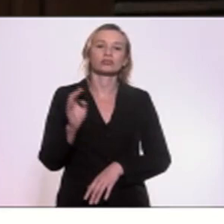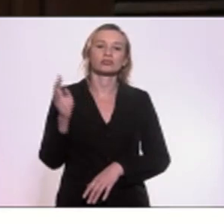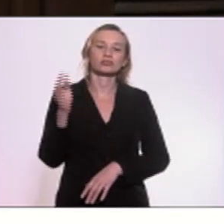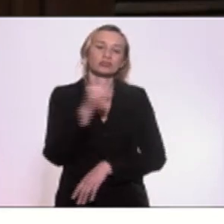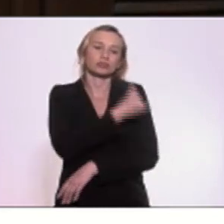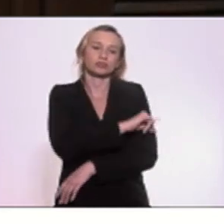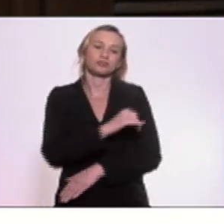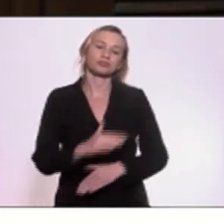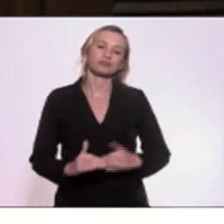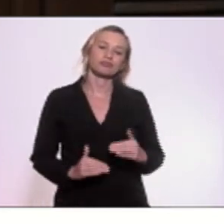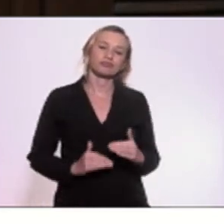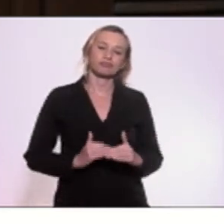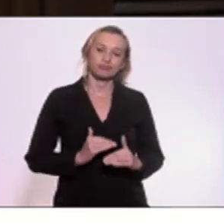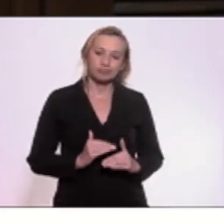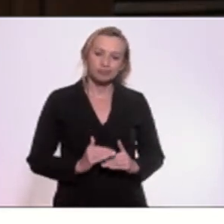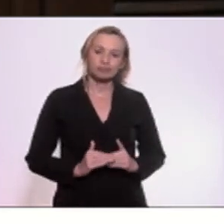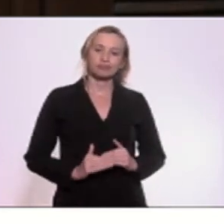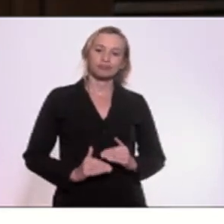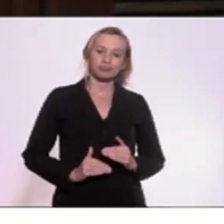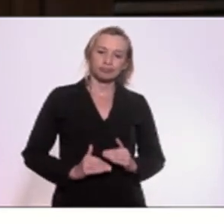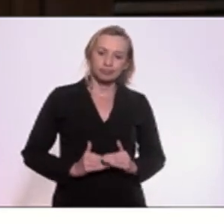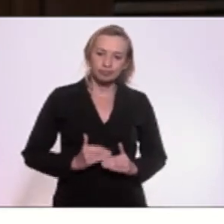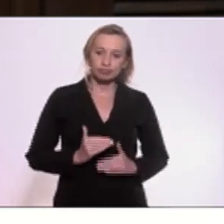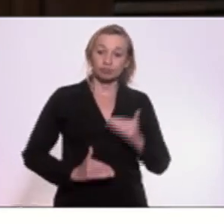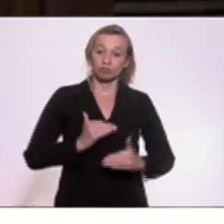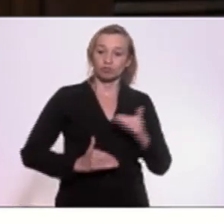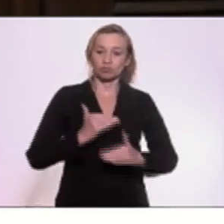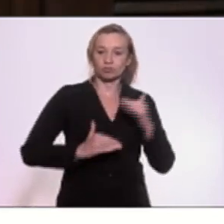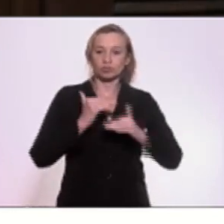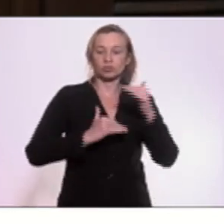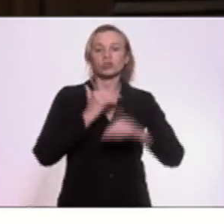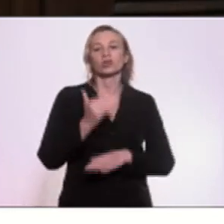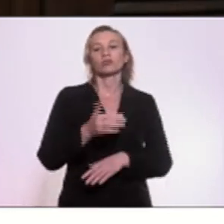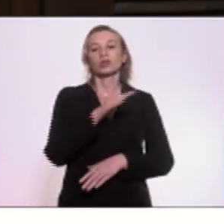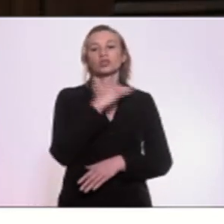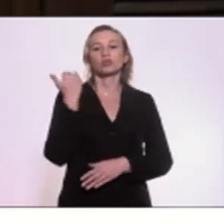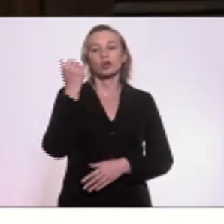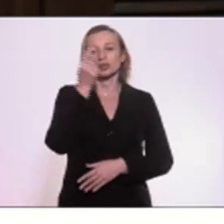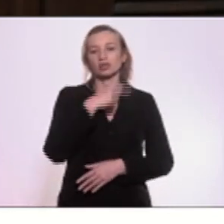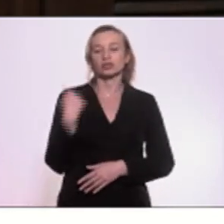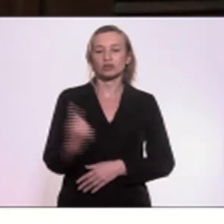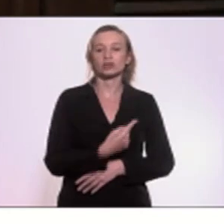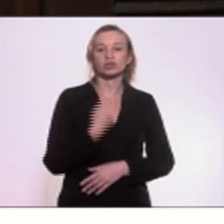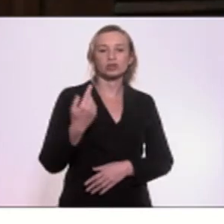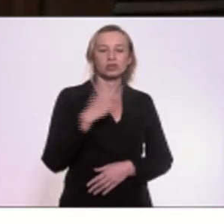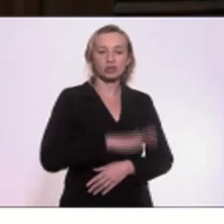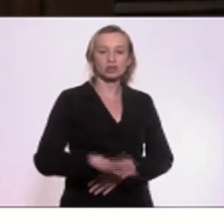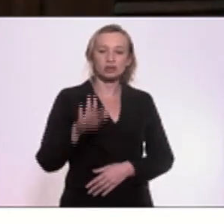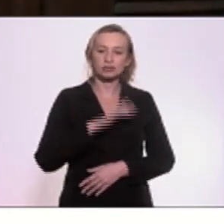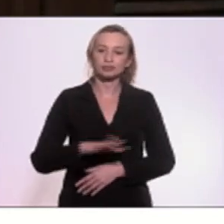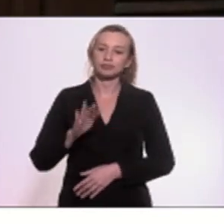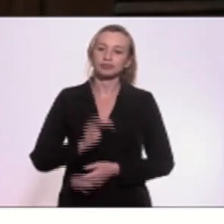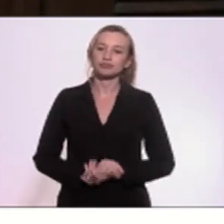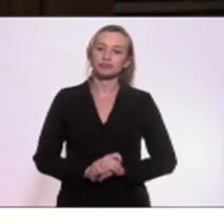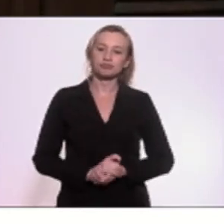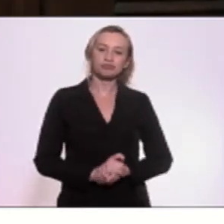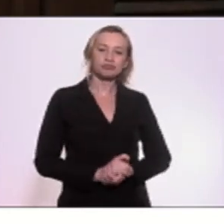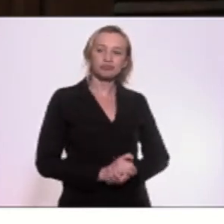processo ele está em curso e ele é acelerado pela morte das nossas crianças.